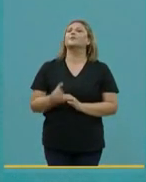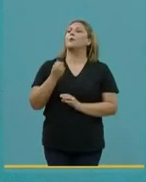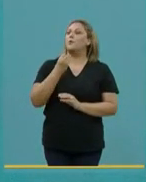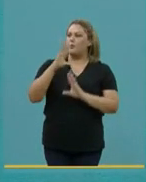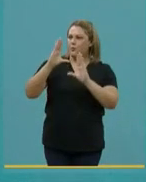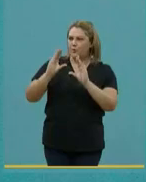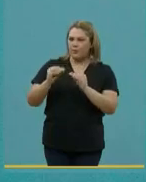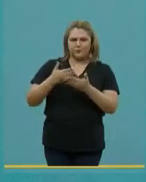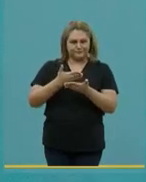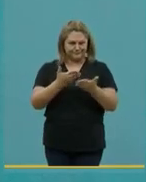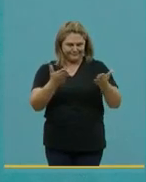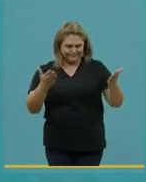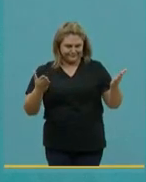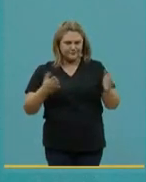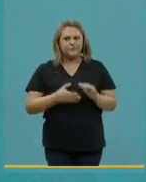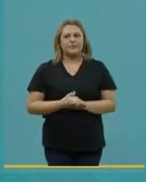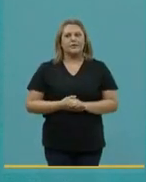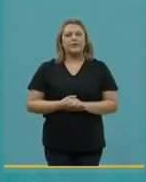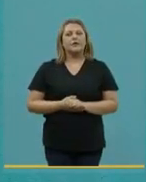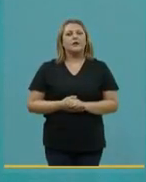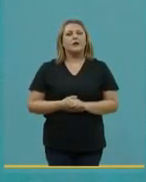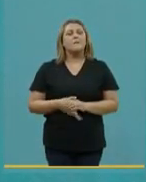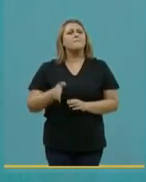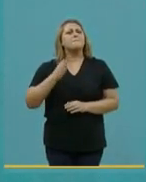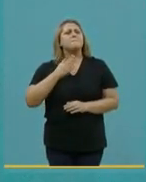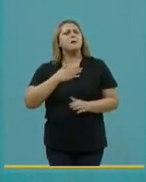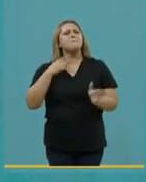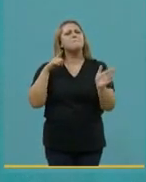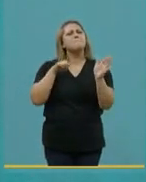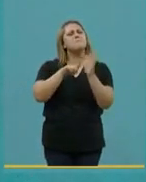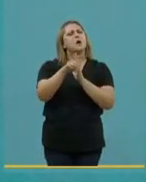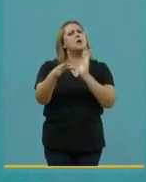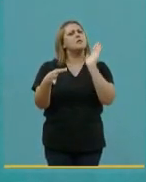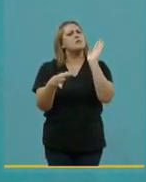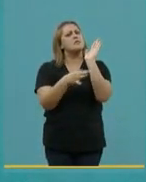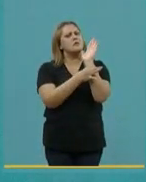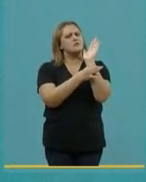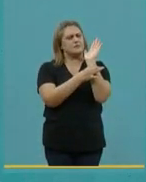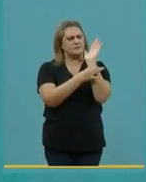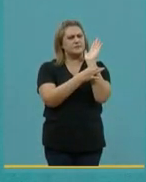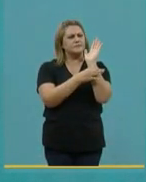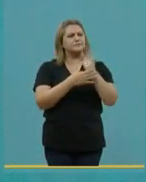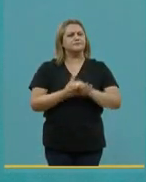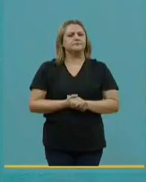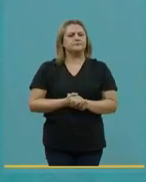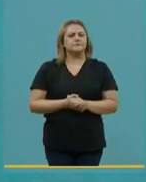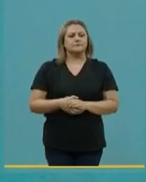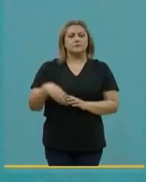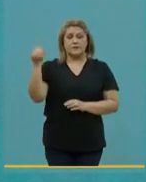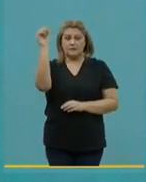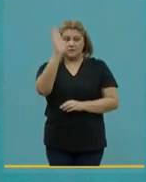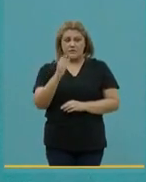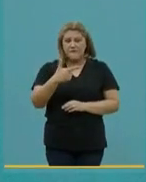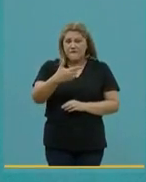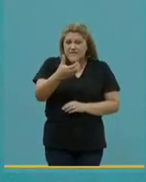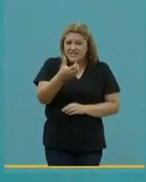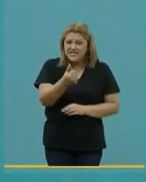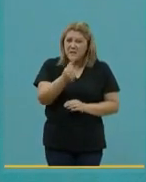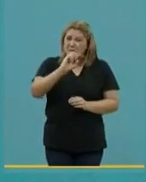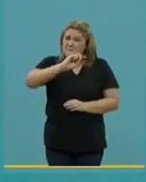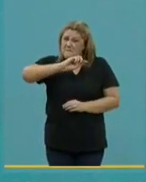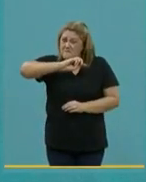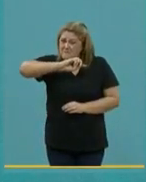noite a todos boa noite o candidato na pergunta sobre segurança o brasil registrou menos 26 mil assassinatos só no primeiro semestre